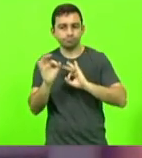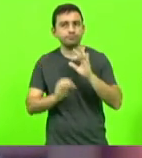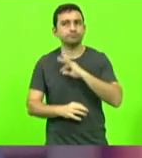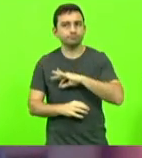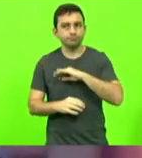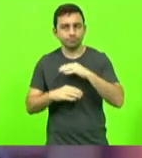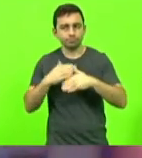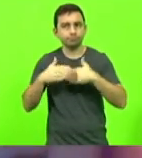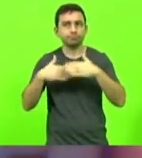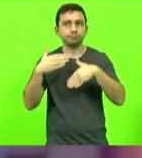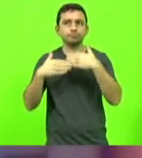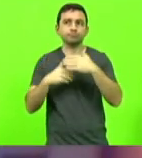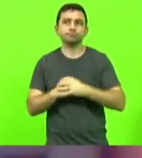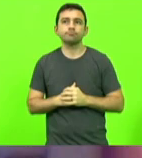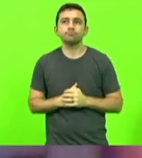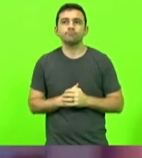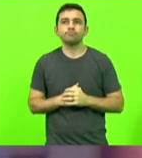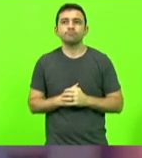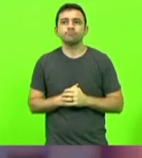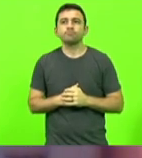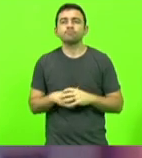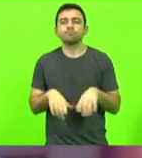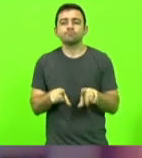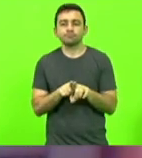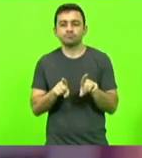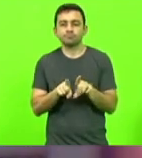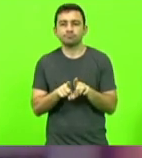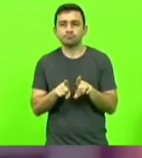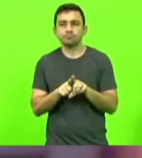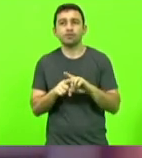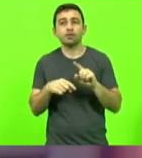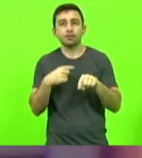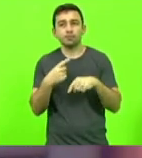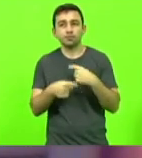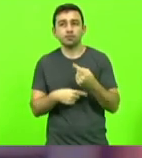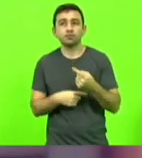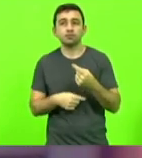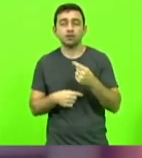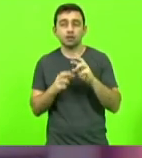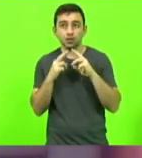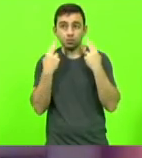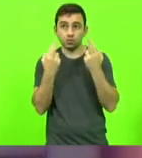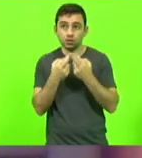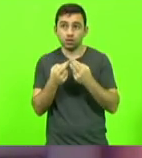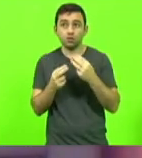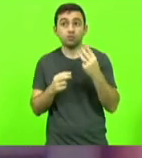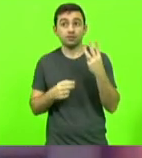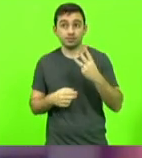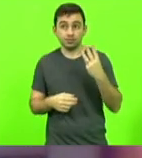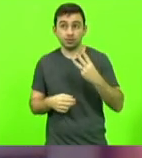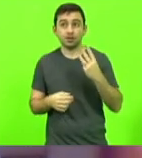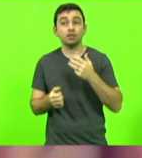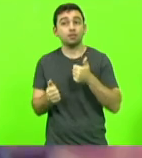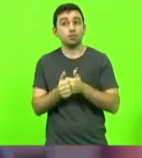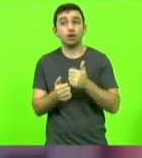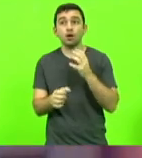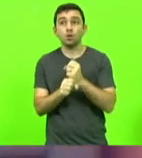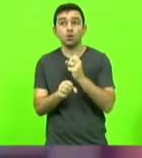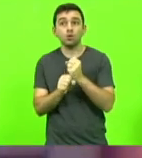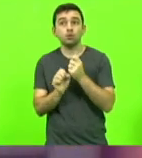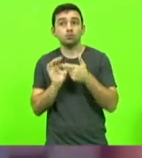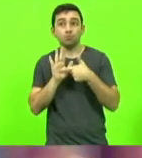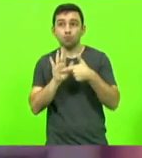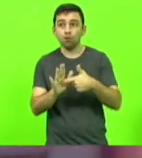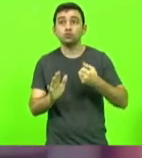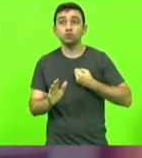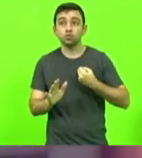Legislativa. Depois nós tivemos a reunião 3, que foi o Tribunal de Contas do Estado, apresentando esses